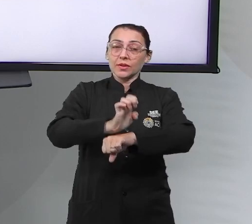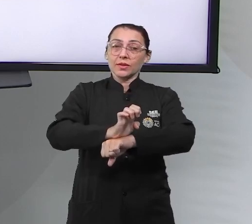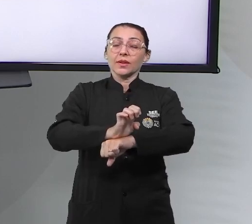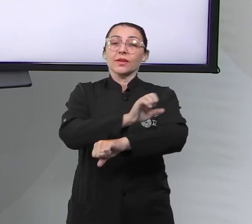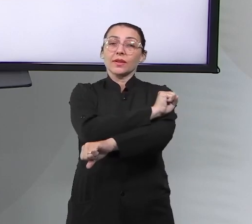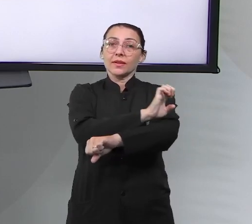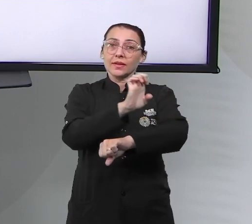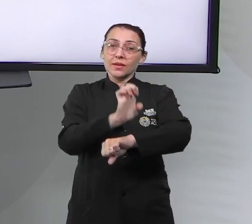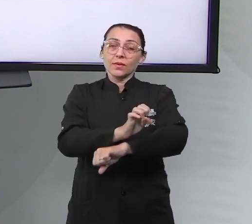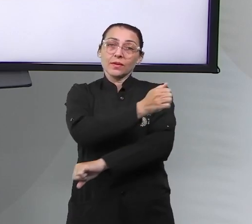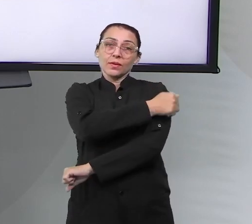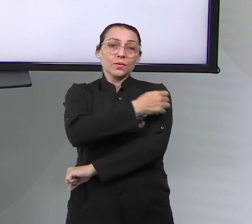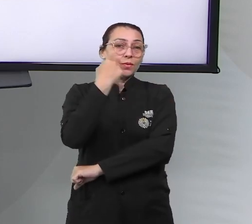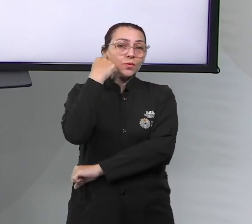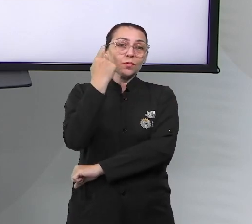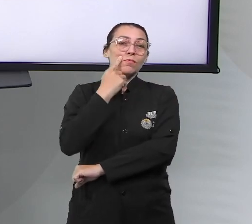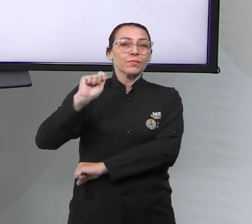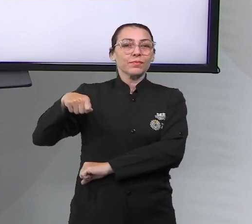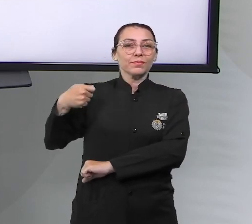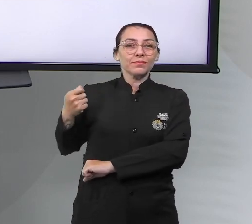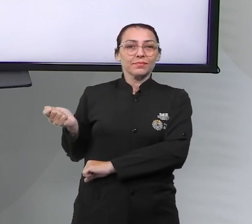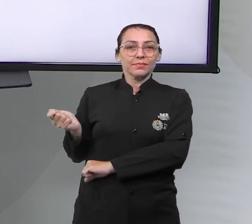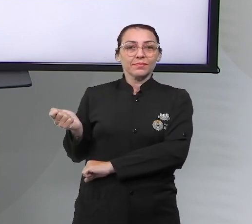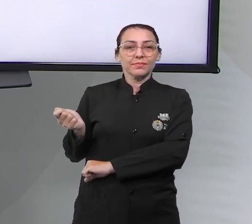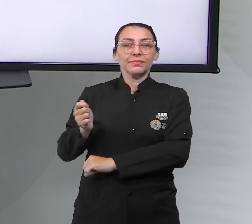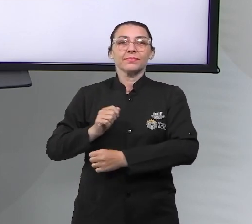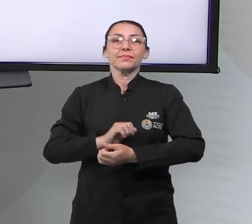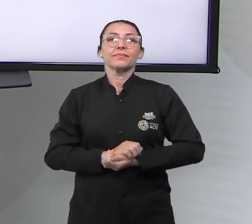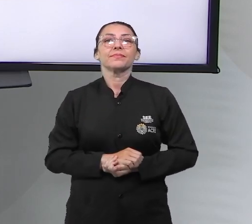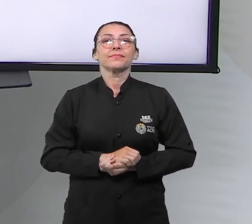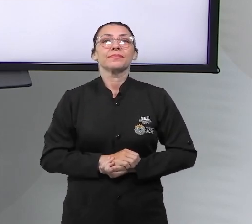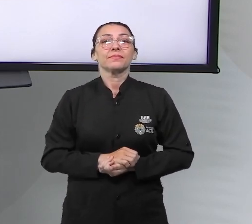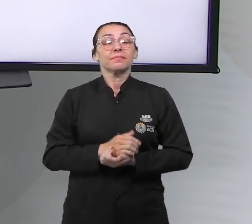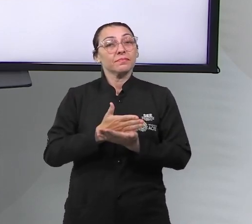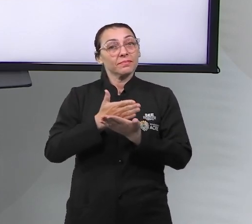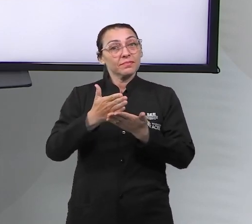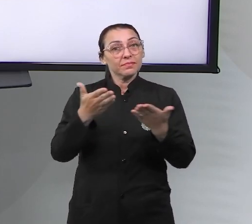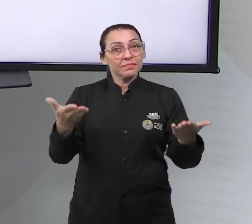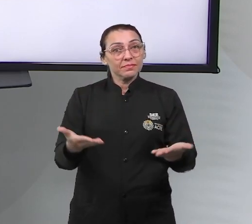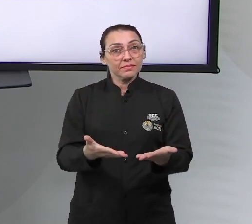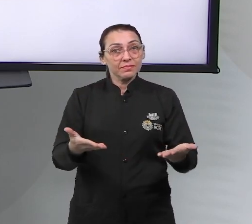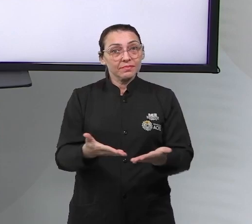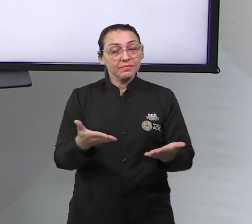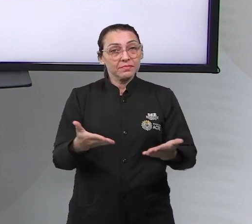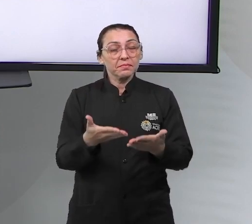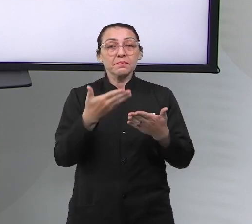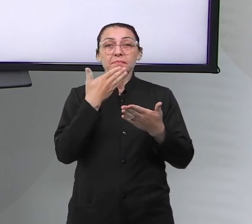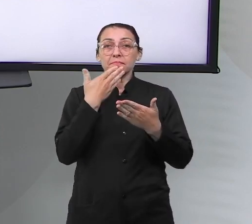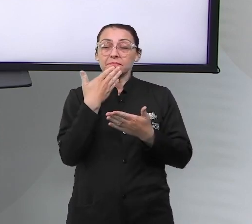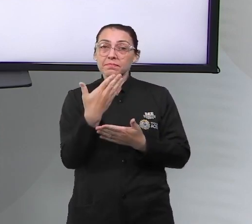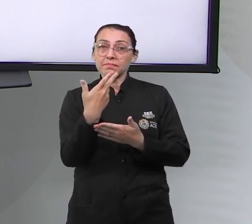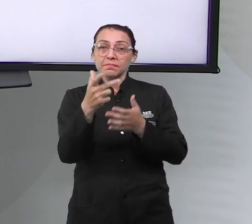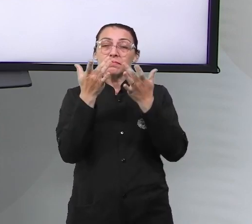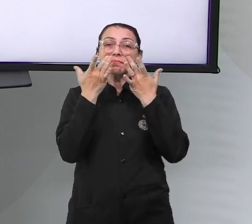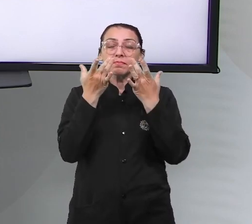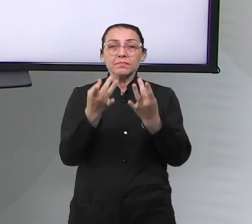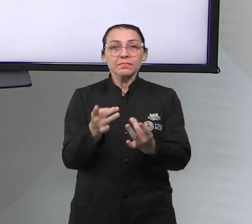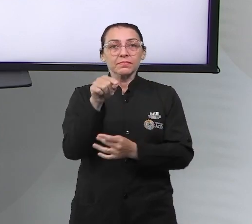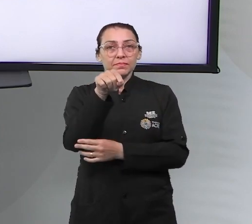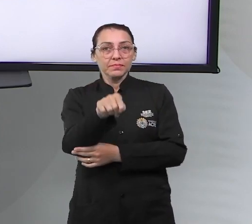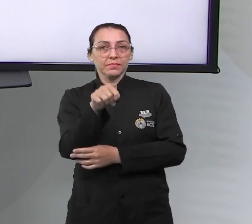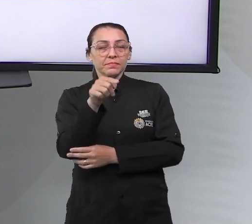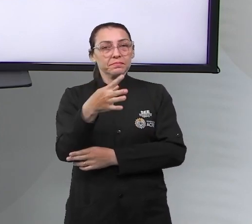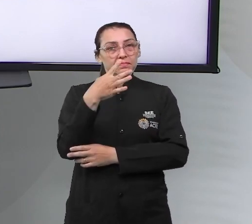todos os alunos surdos, este é o meu sinal. A partir de agora, eu peço a sua atenção para que